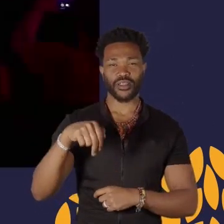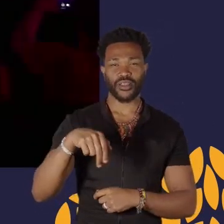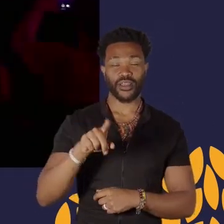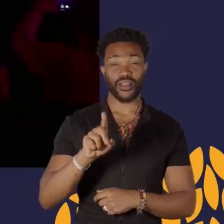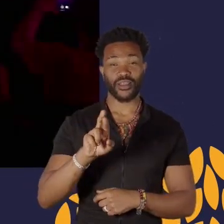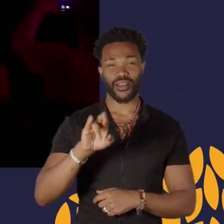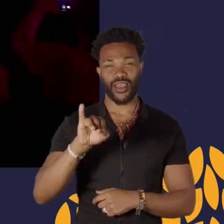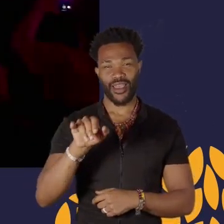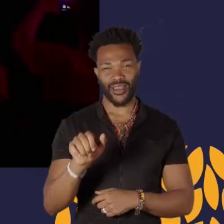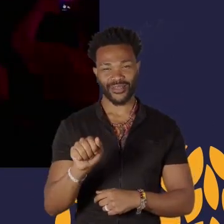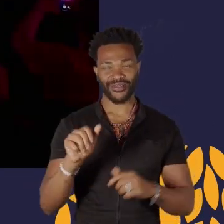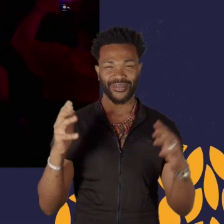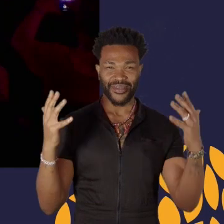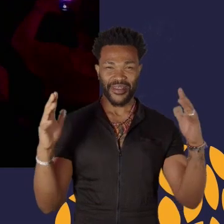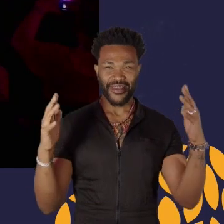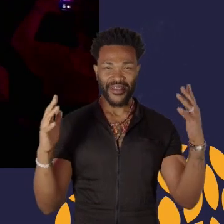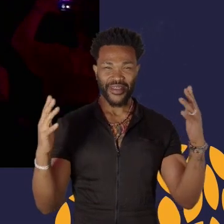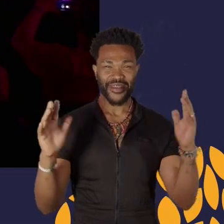Galassi.